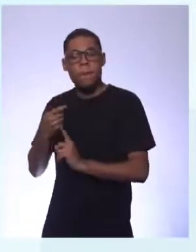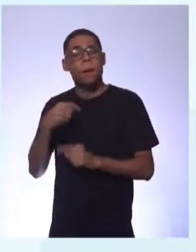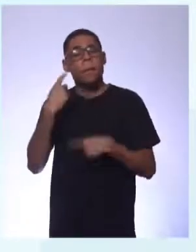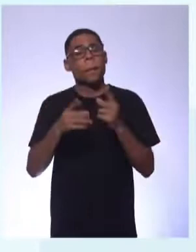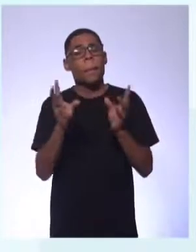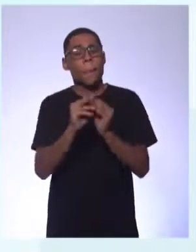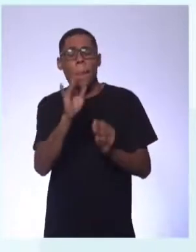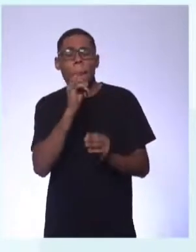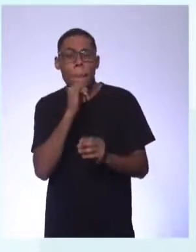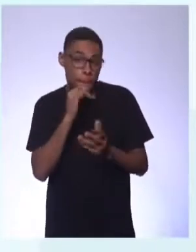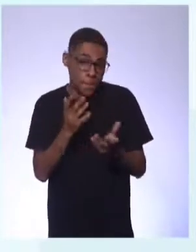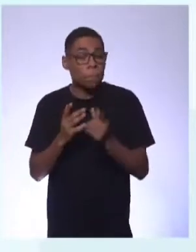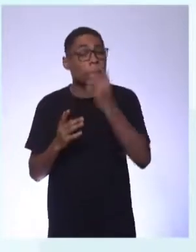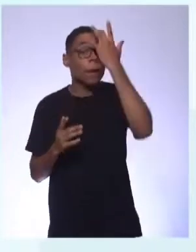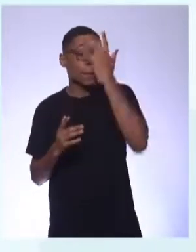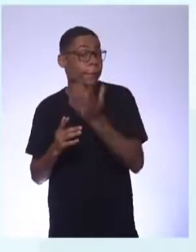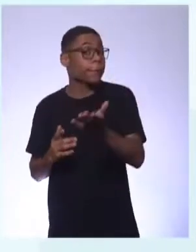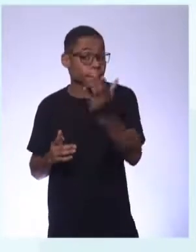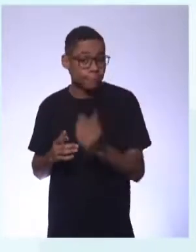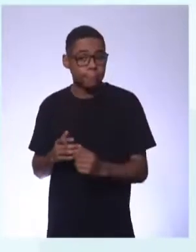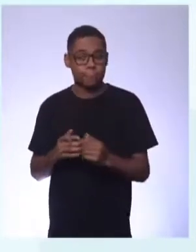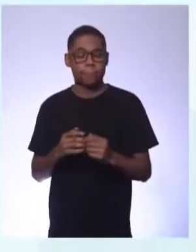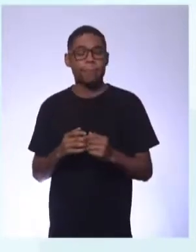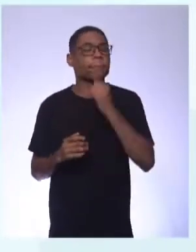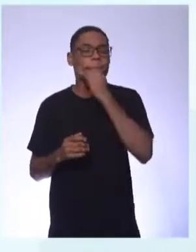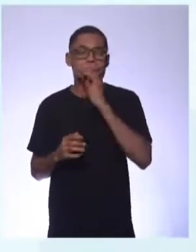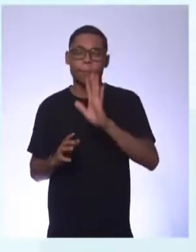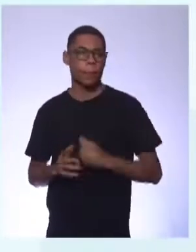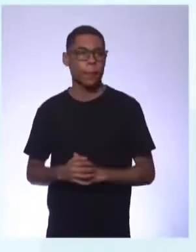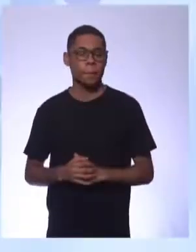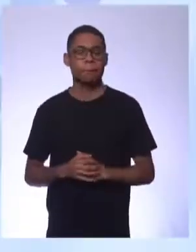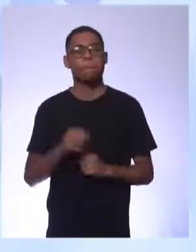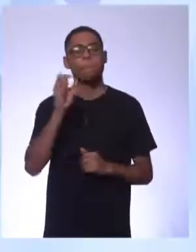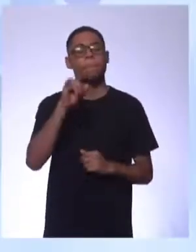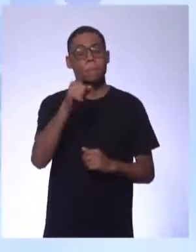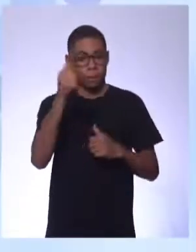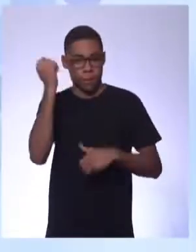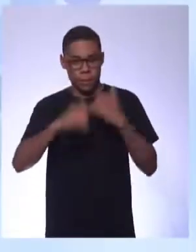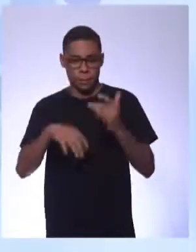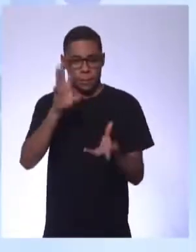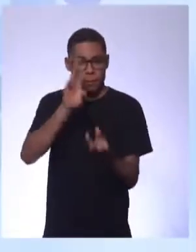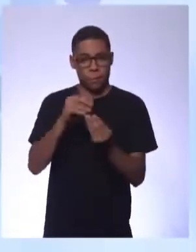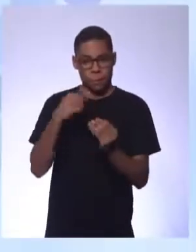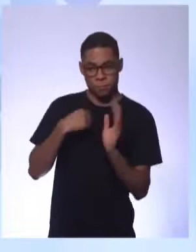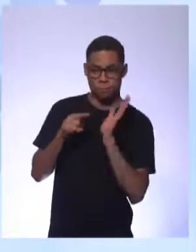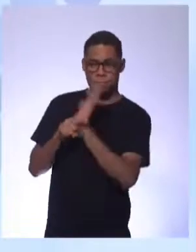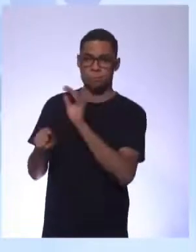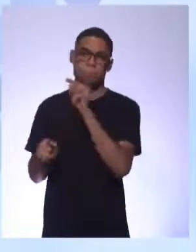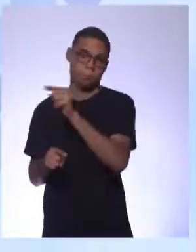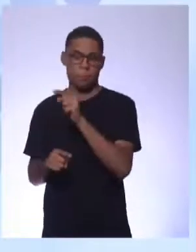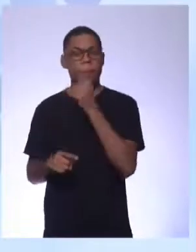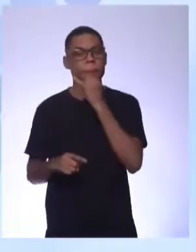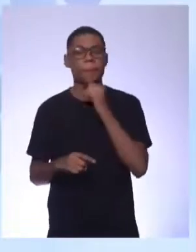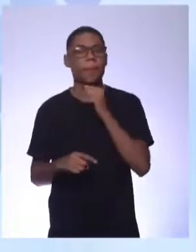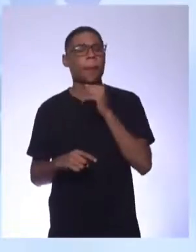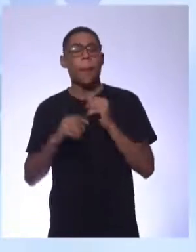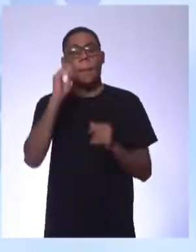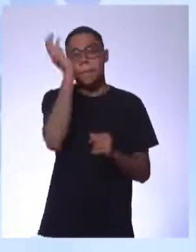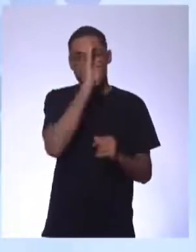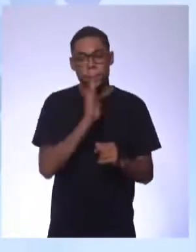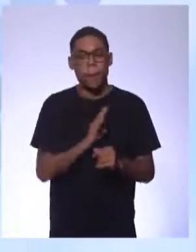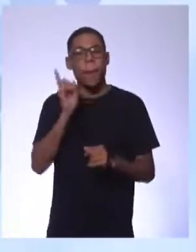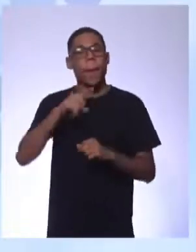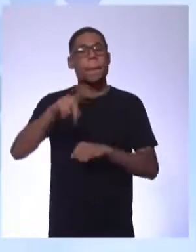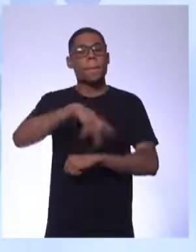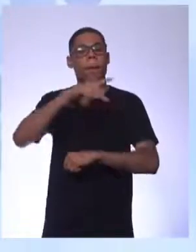uma alternativa coerente com o tema desenvolvido. Por exemplo, se a sua tese tem a ver com o fato de, olha, o Brasil é um país